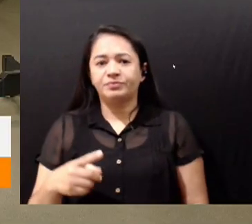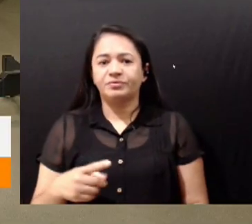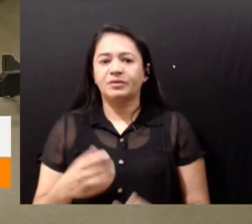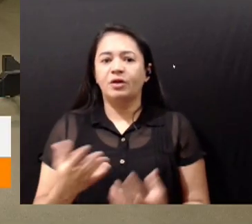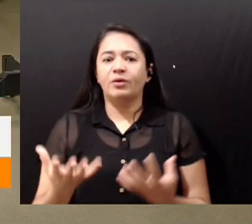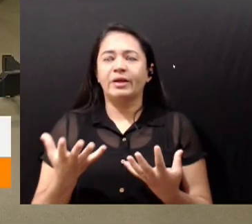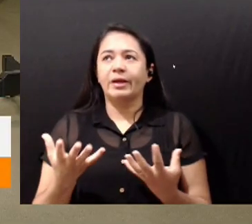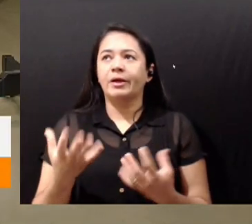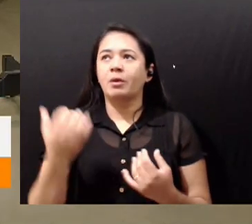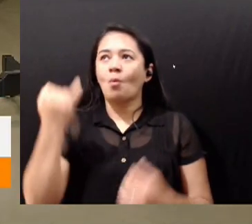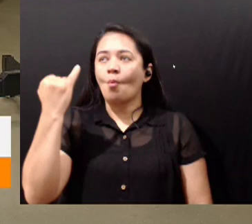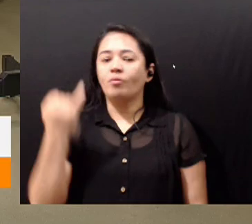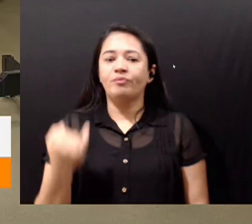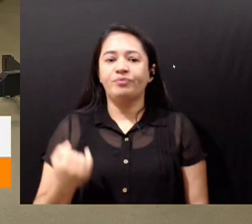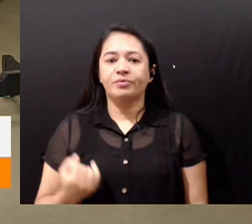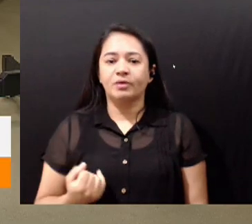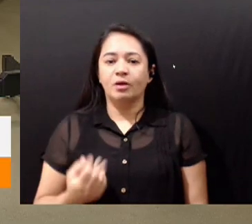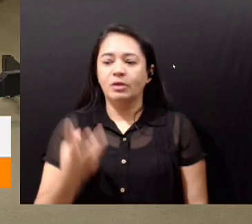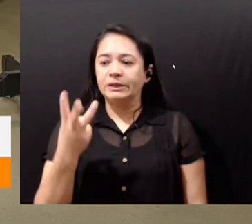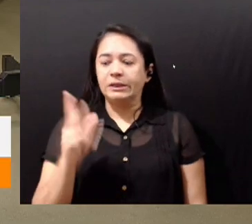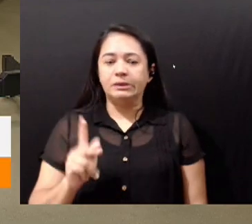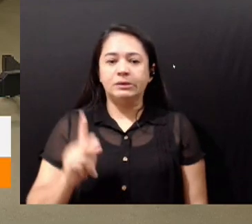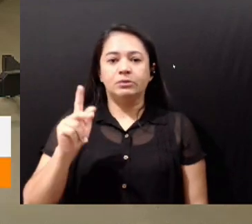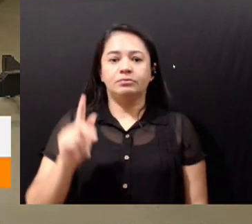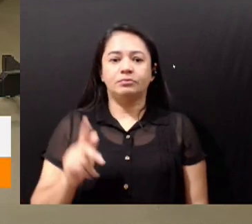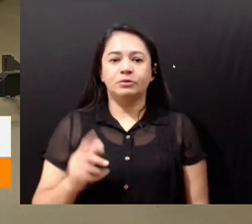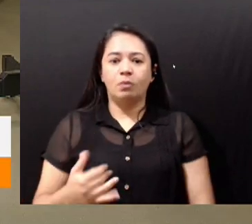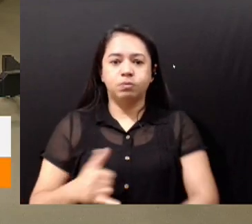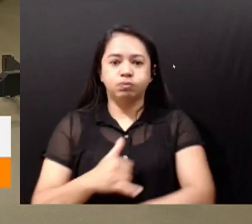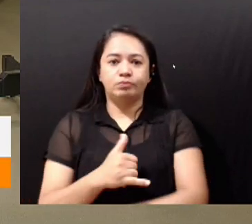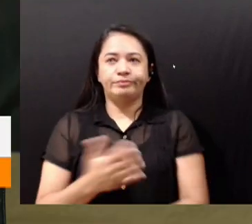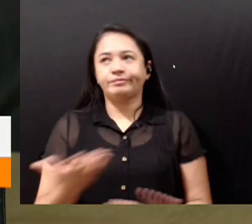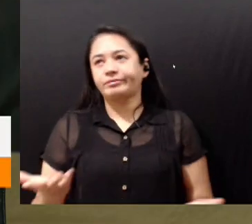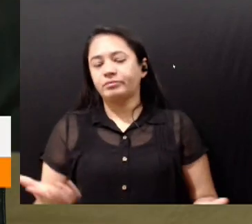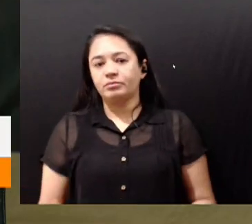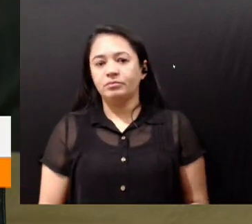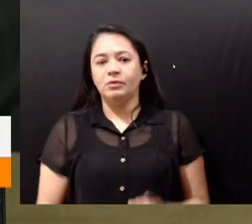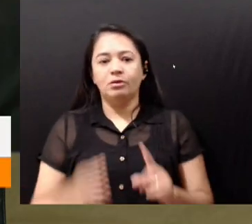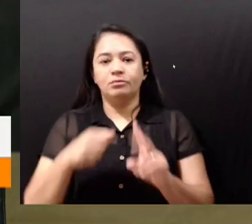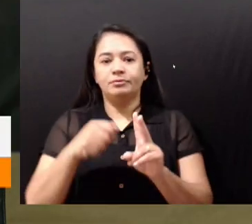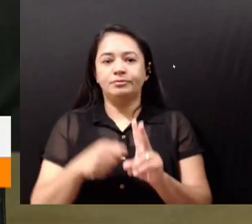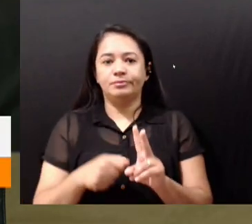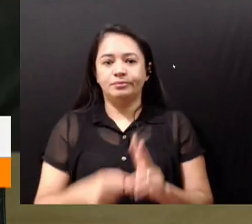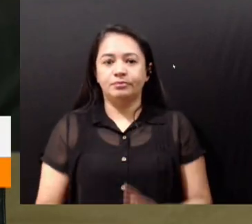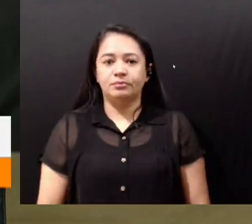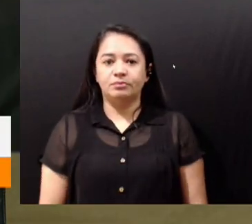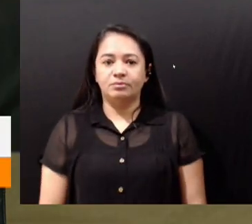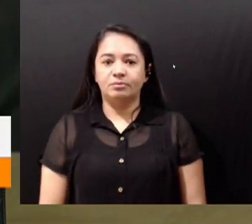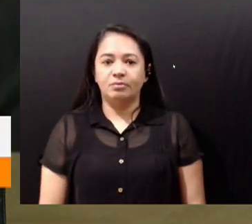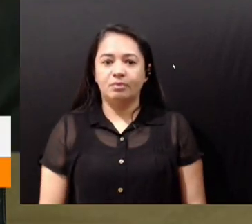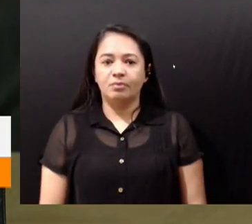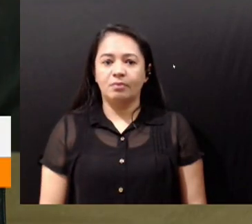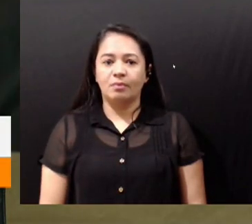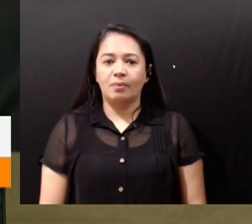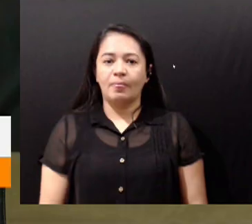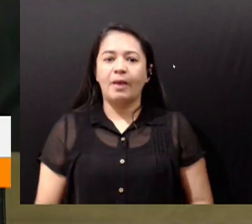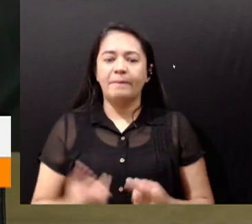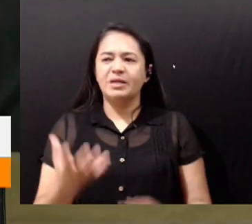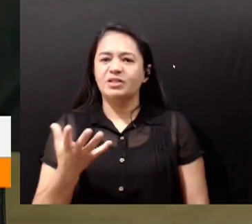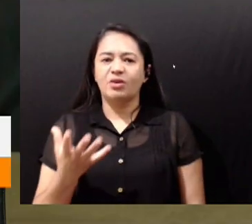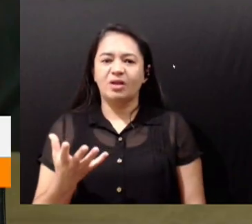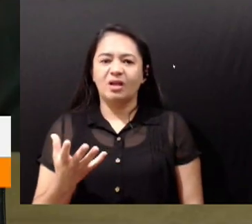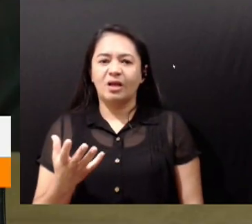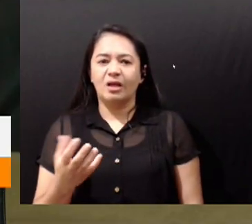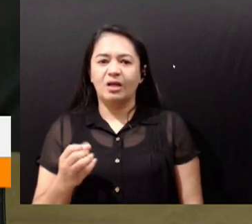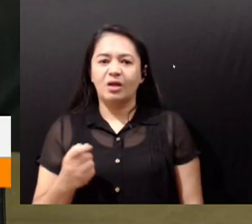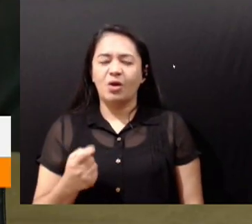3 quilos vamos lá, 2 meses engordei 3 quilos, mas eu quero perder esses 3 quilos aí, ou 4, né,